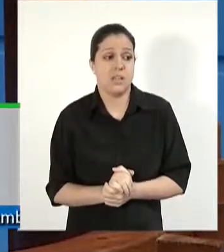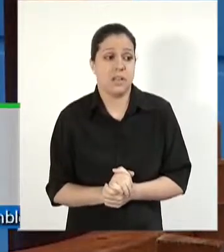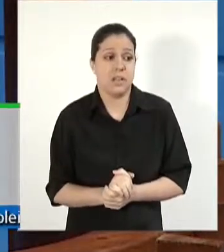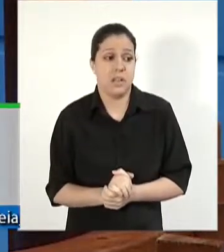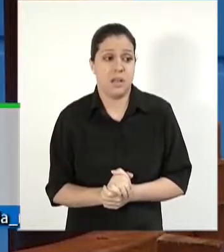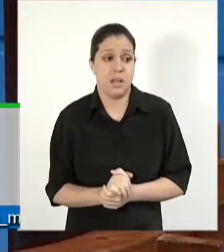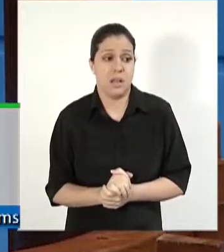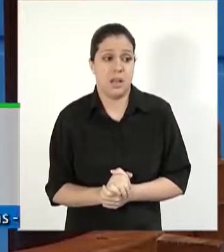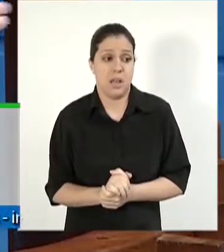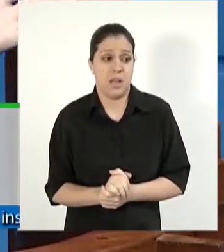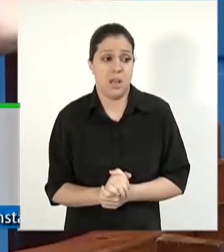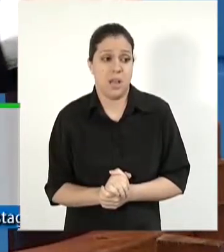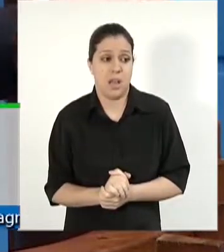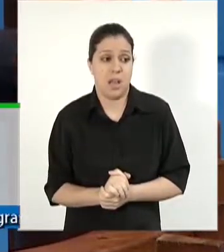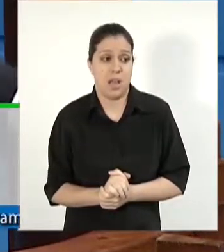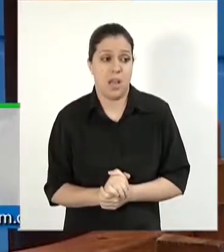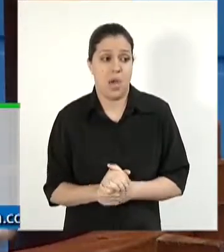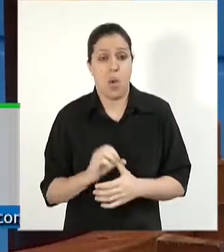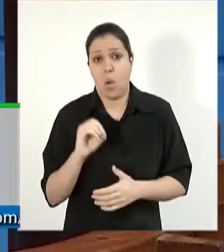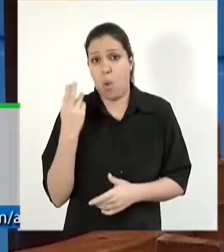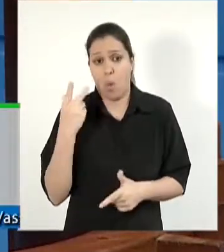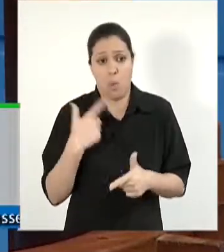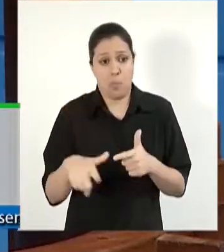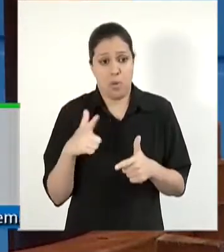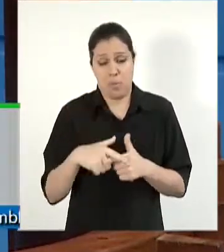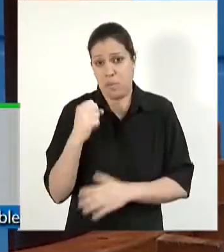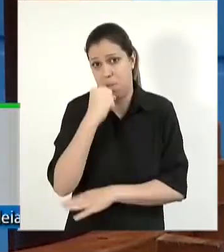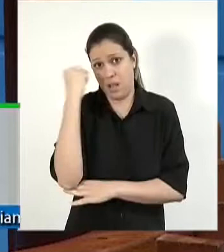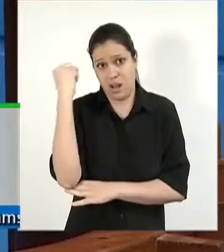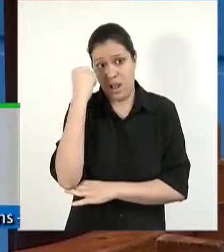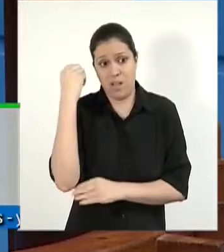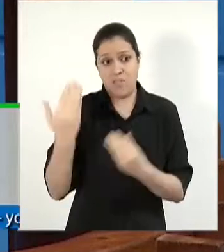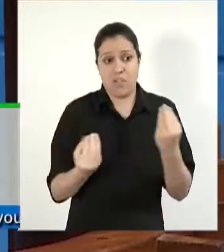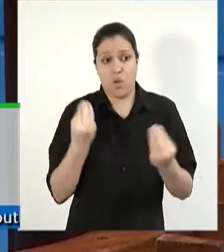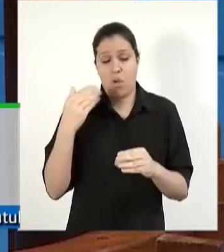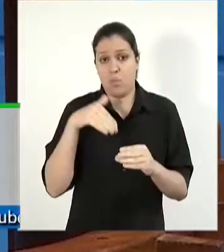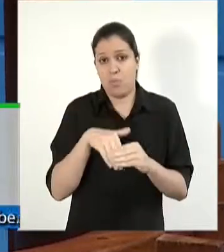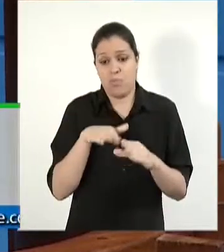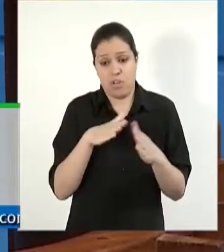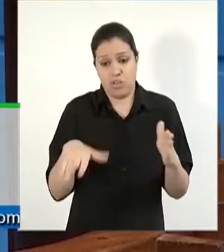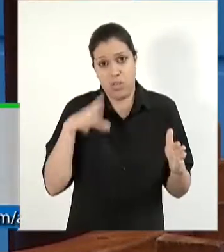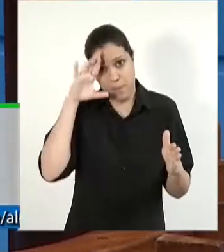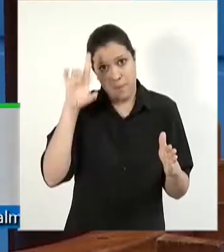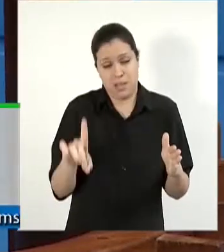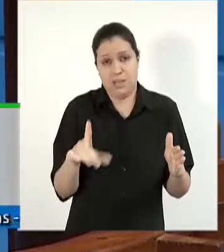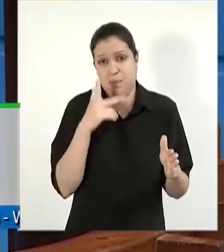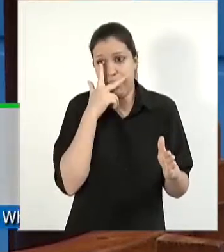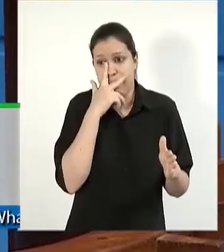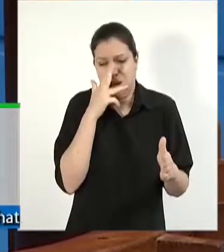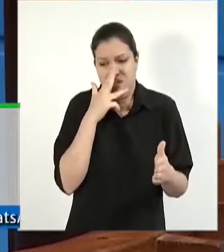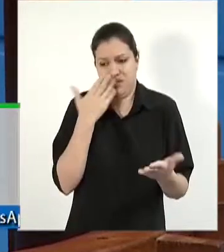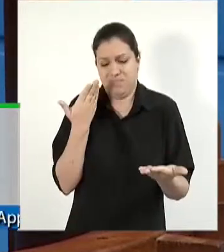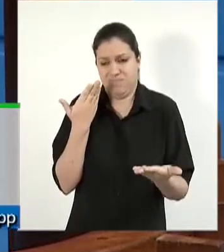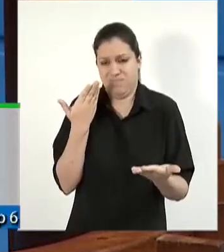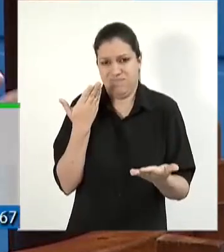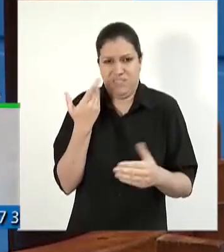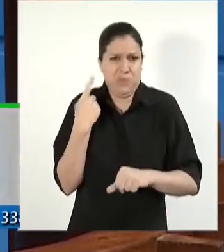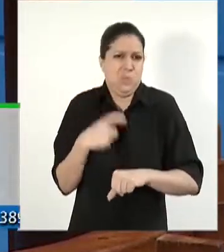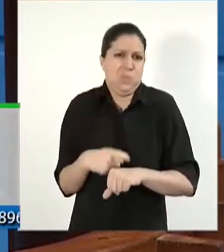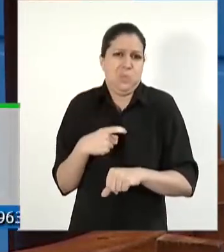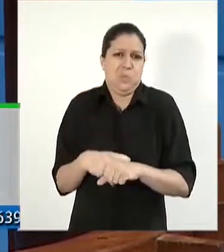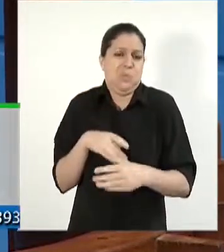estaríamos aqui com um problema grave na eleição da mesa. É um engessamento indevido.